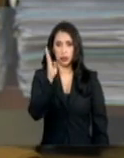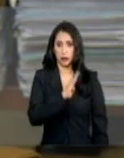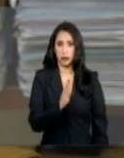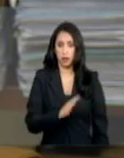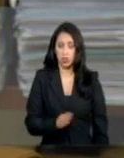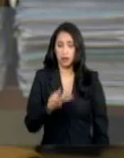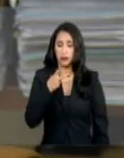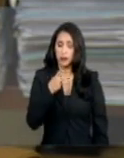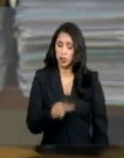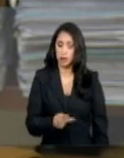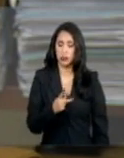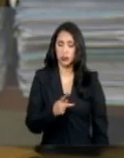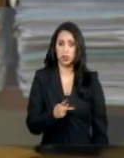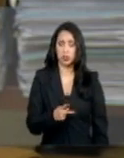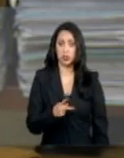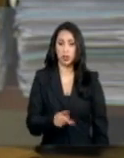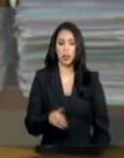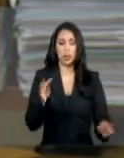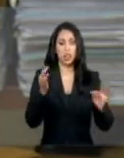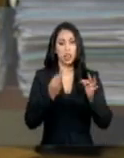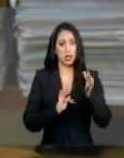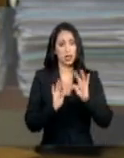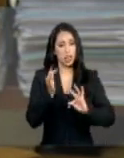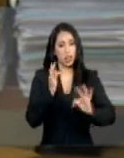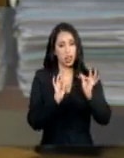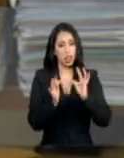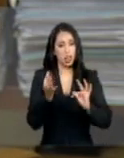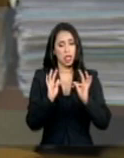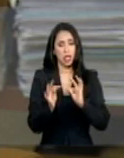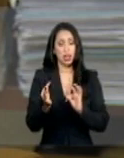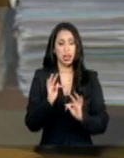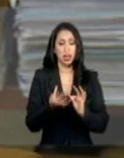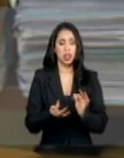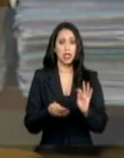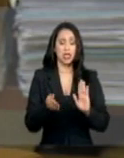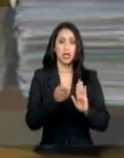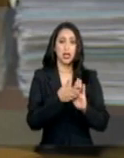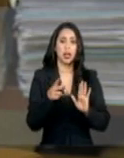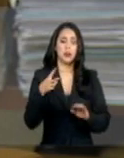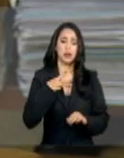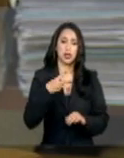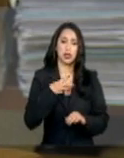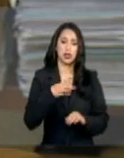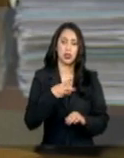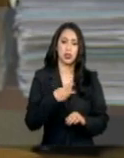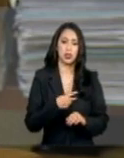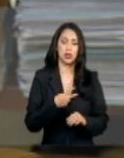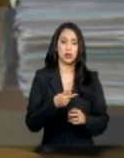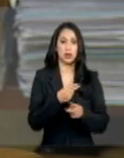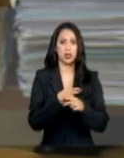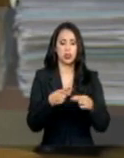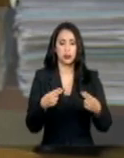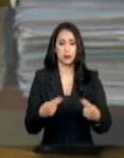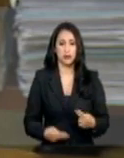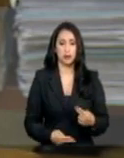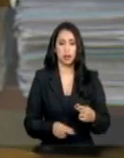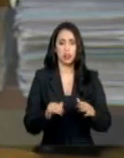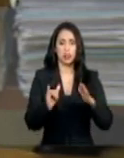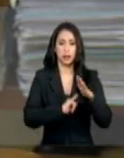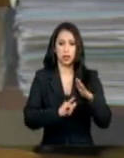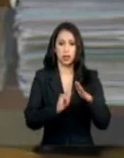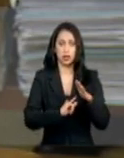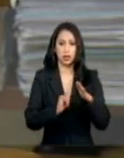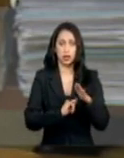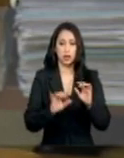enfatizou em nota técnica produzida nesses autos a particular natureza de suas atribuições funcionais com